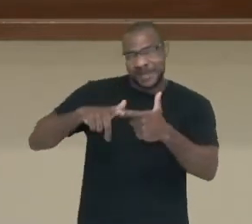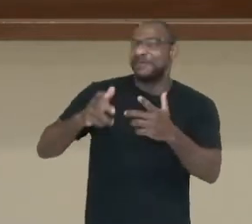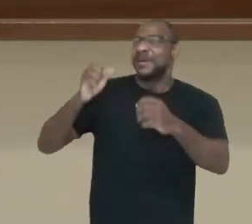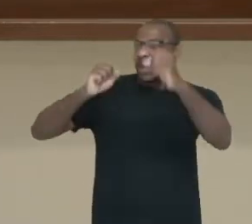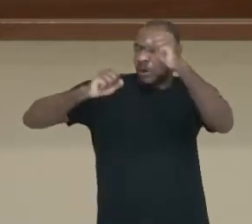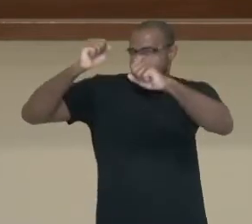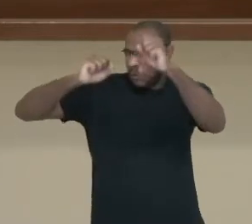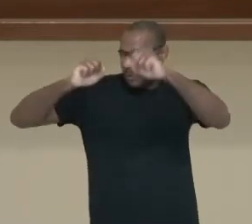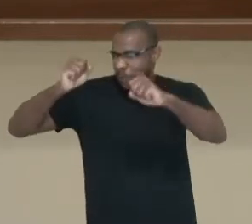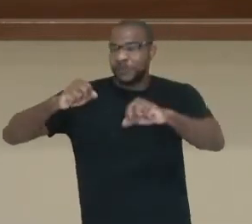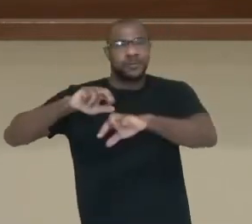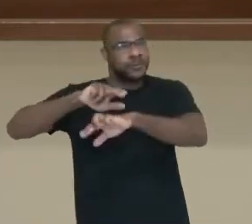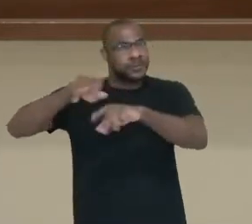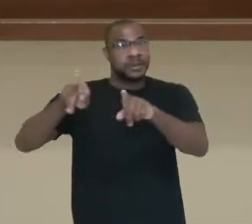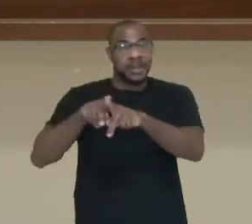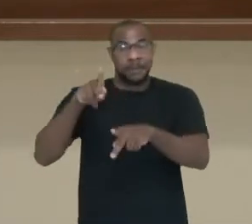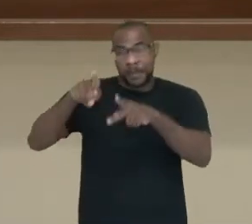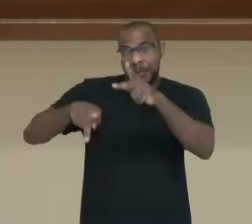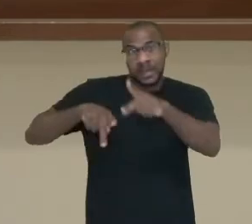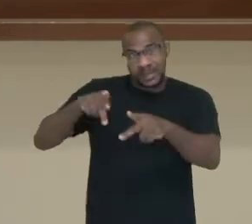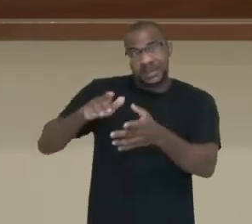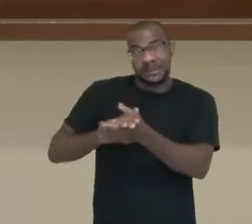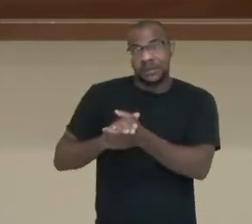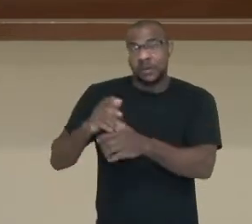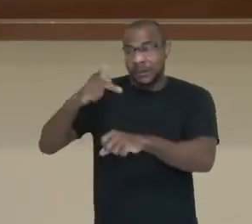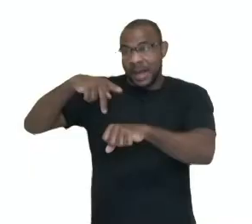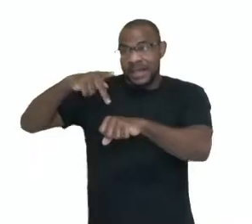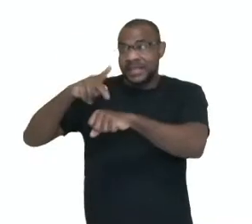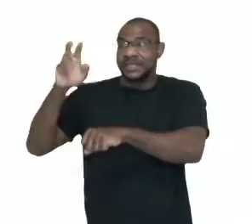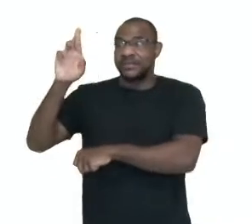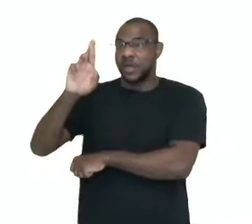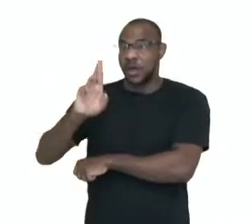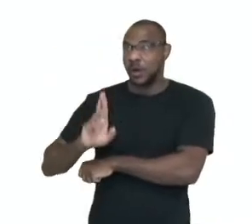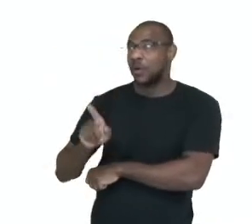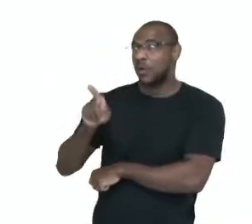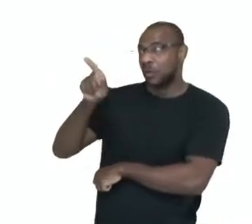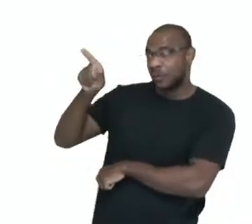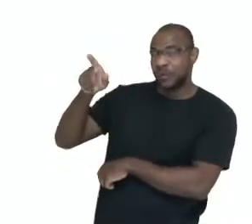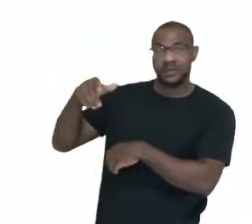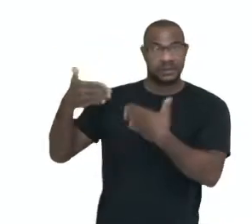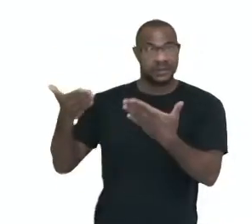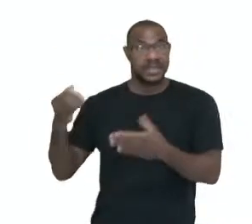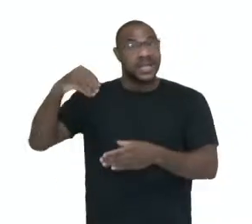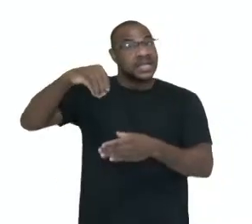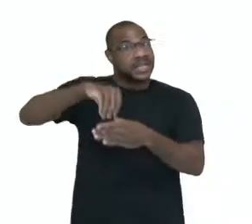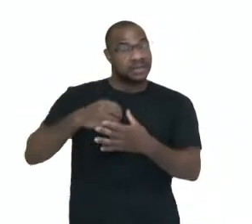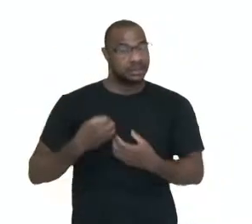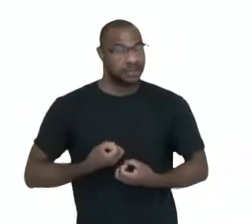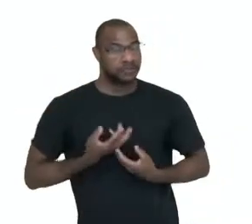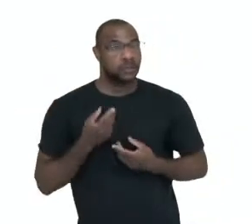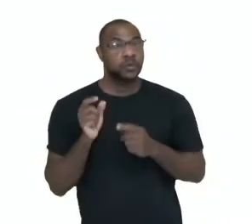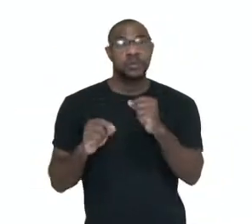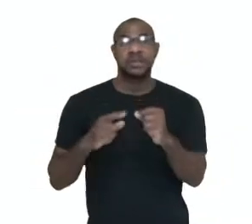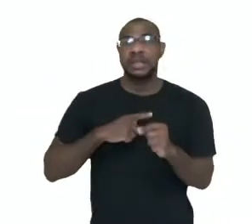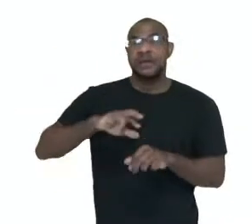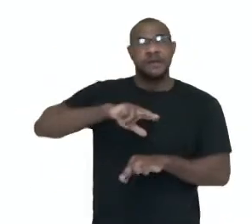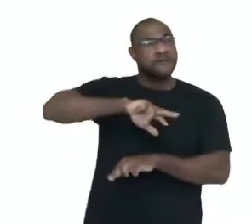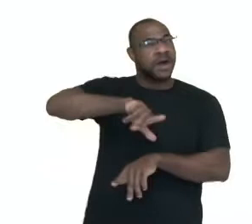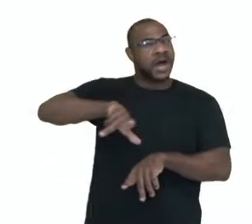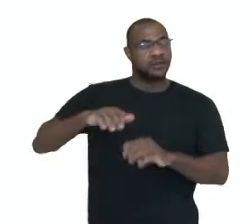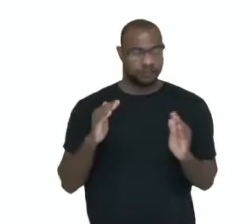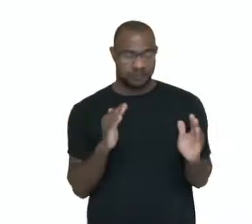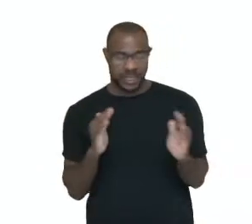de população no país Rússia. Dentro dessa perspectiva, devemos entender que passou por vários